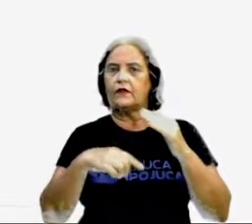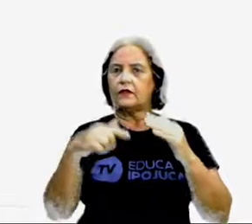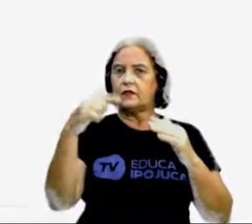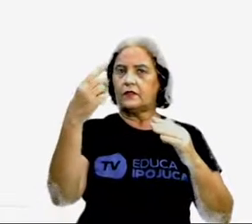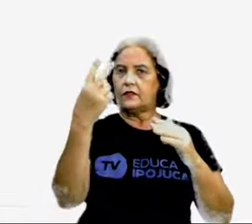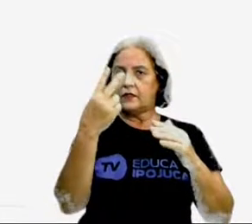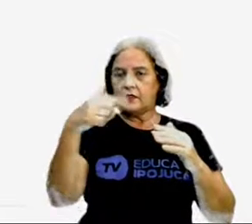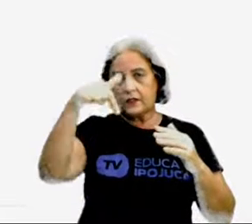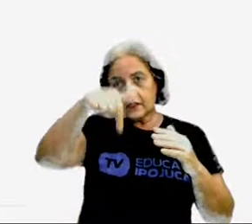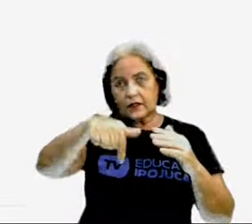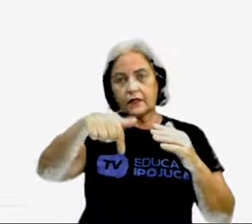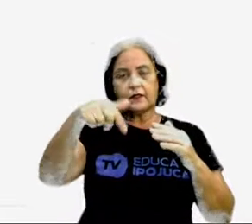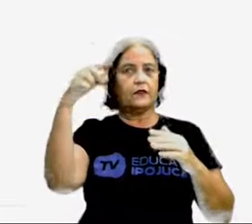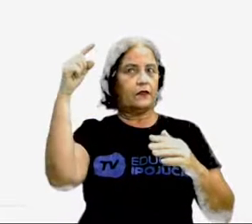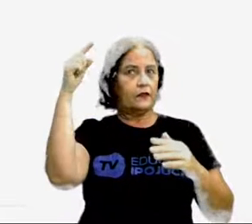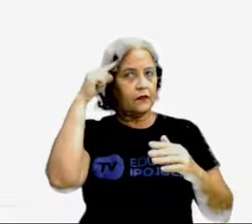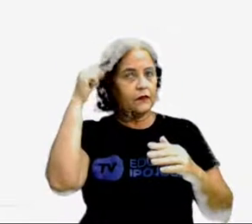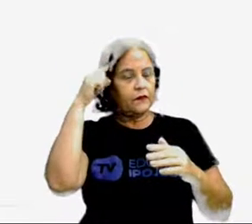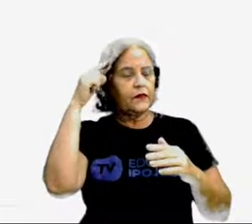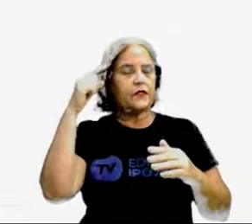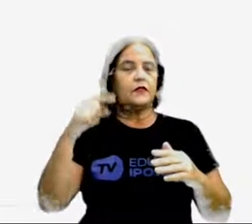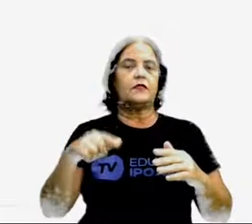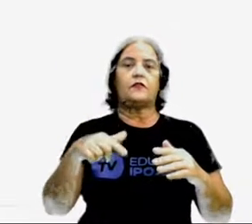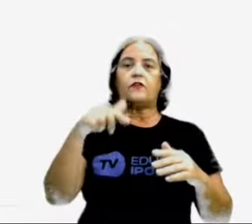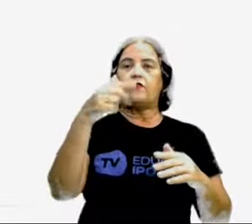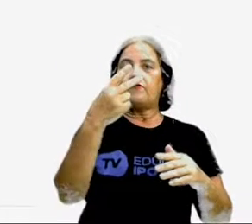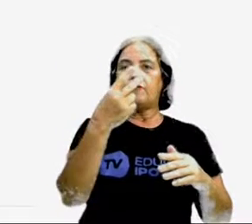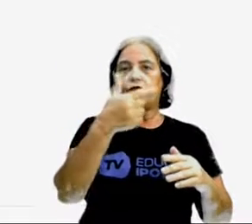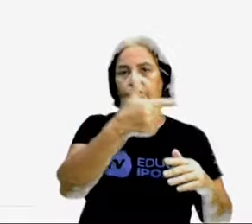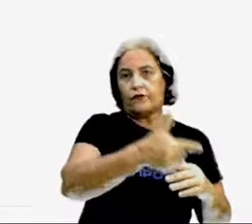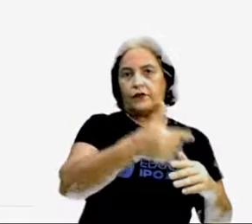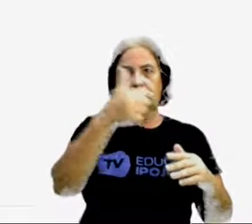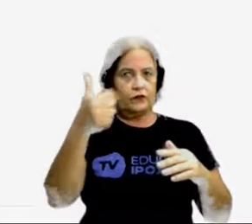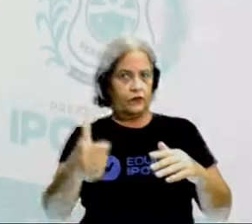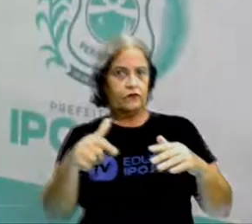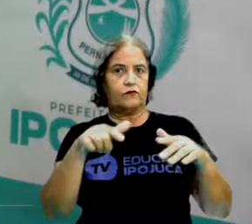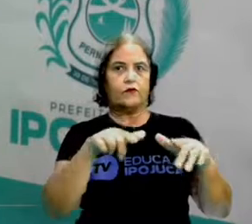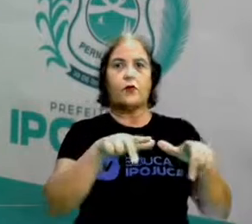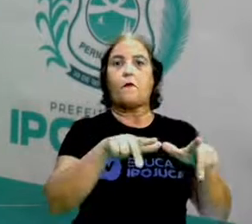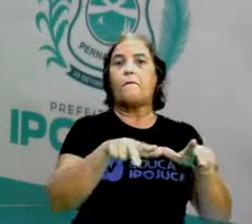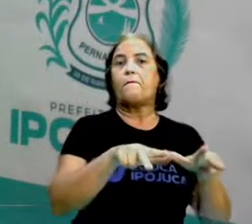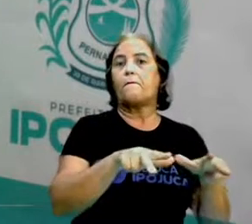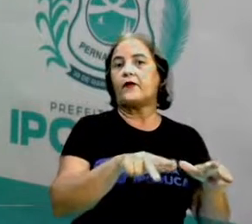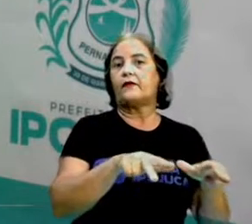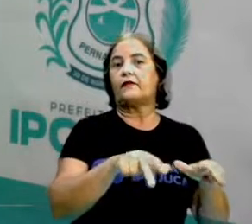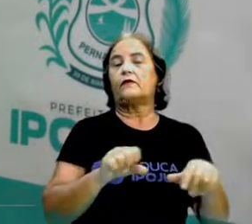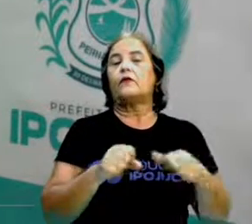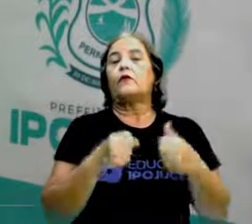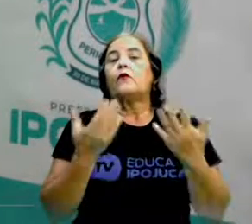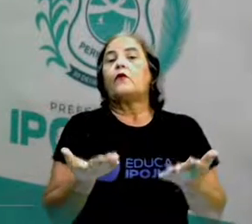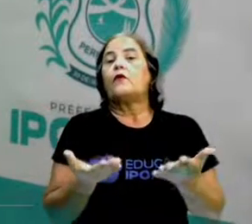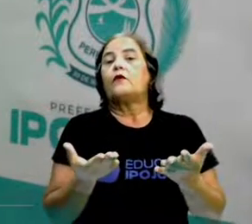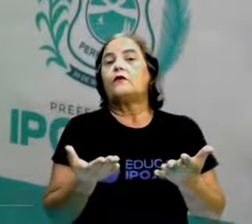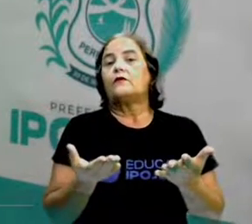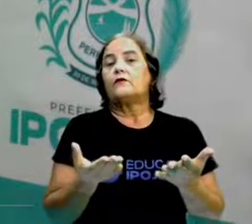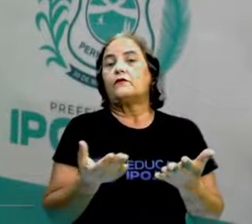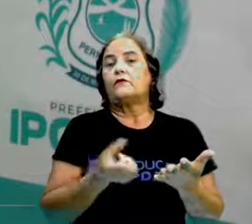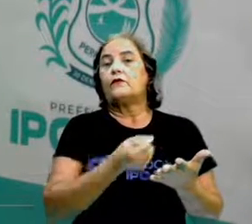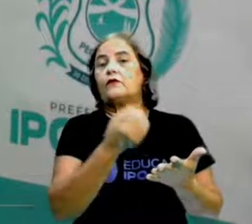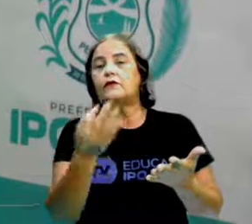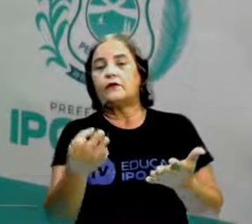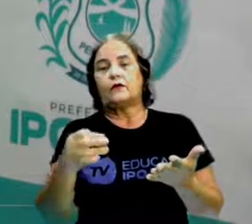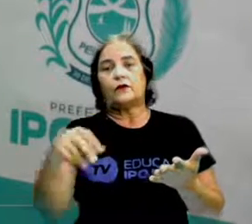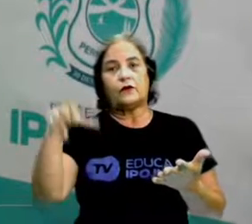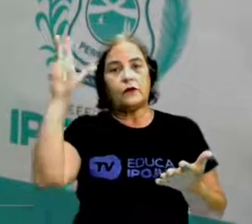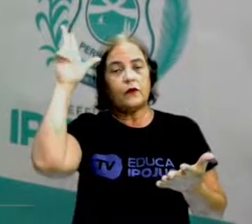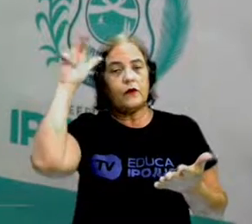cabeças e 22 patas. Mas quantos são coelhos e quantos são galinhas? Para